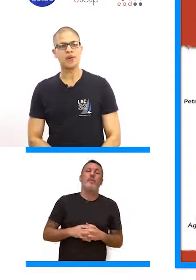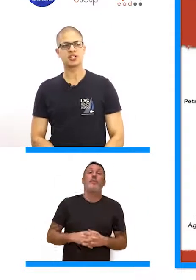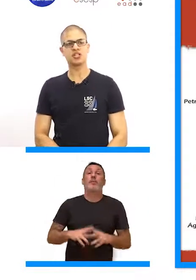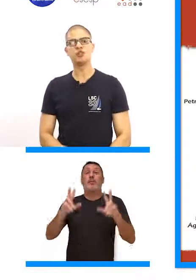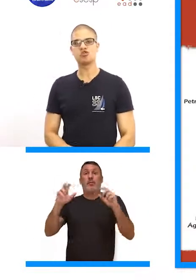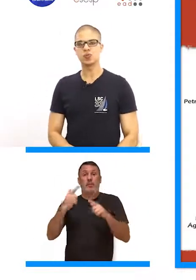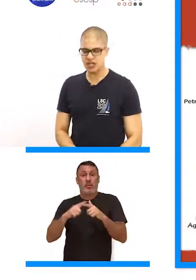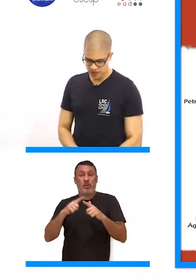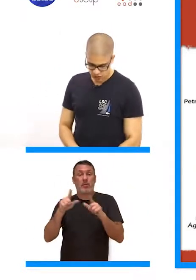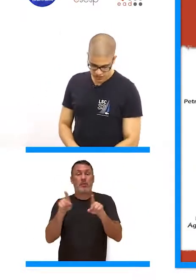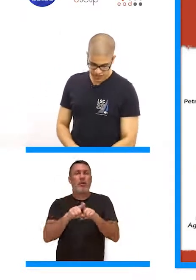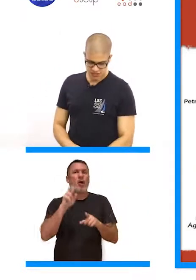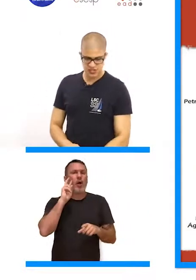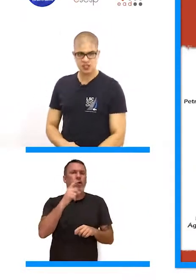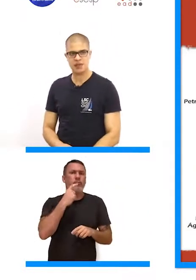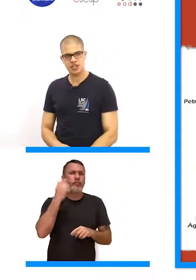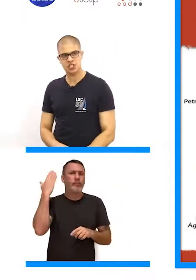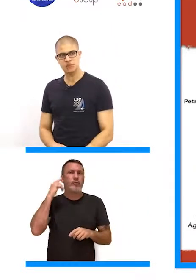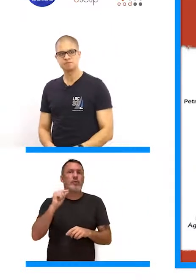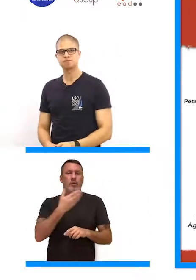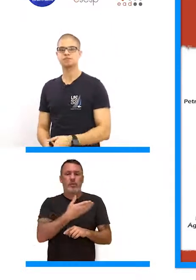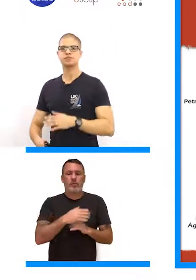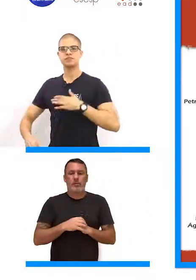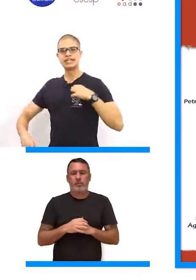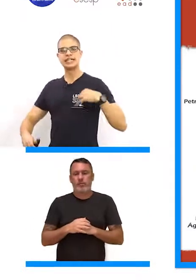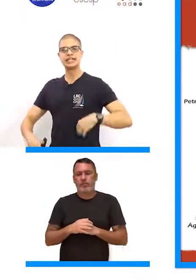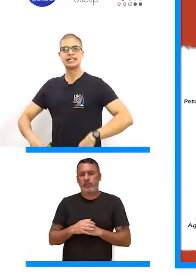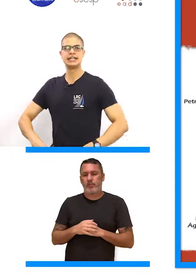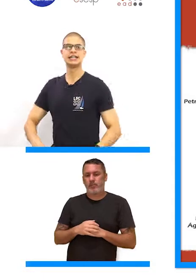uma problemática que nós observamos aí recentemente